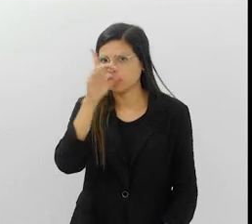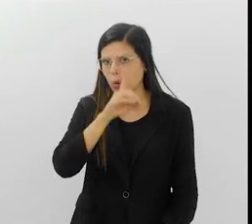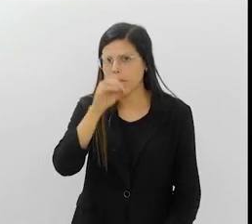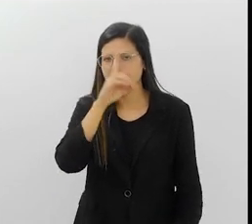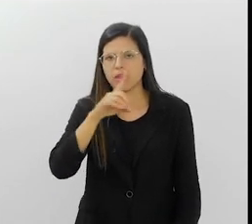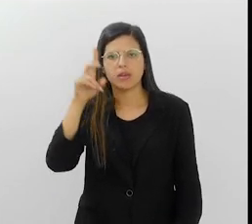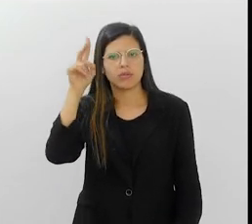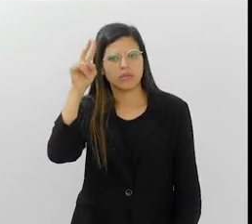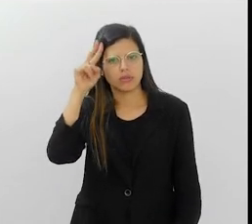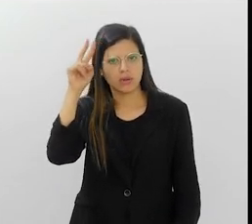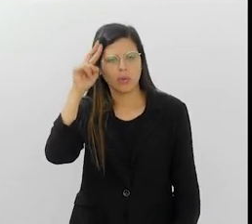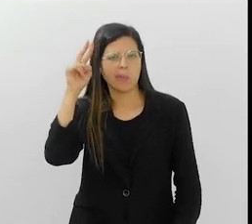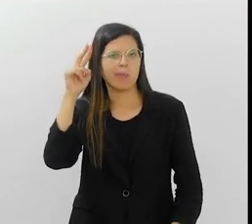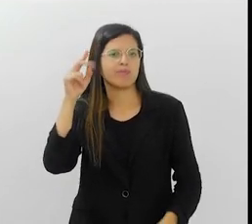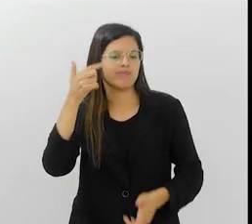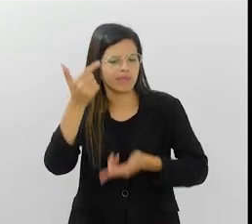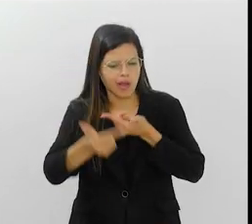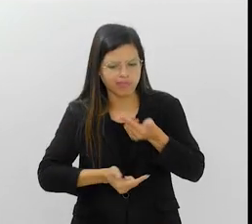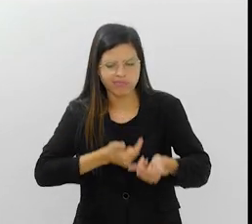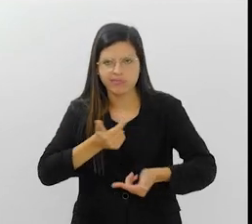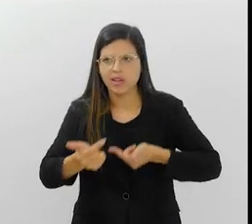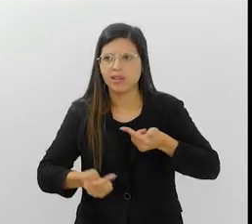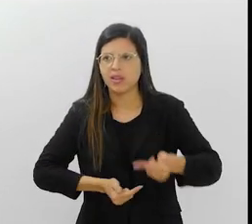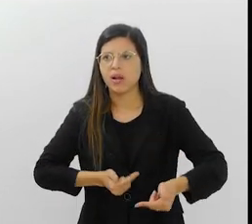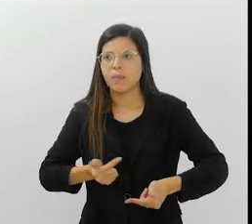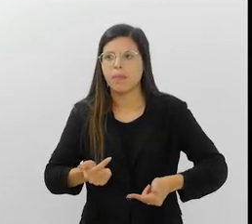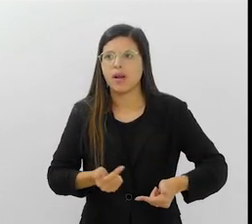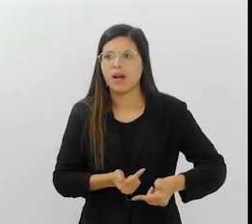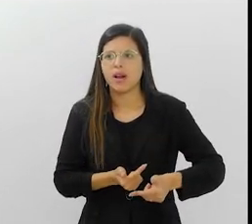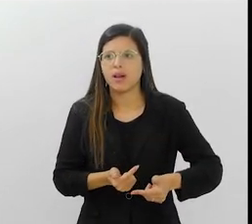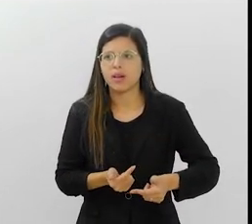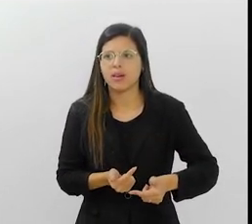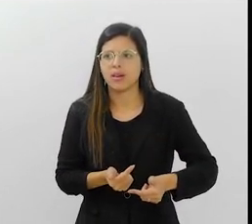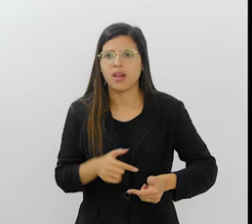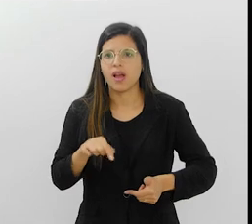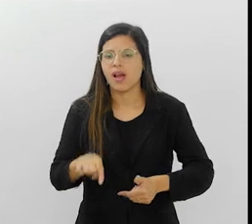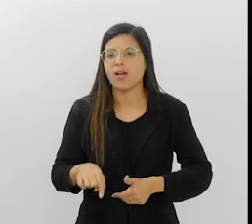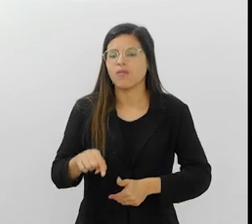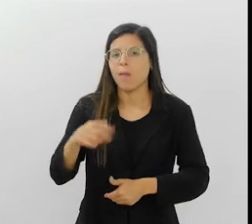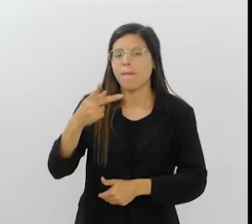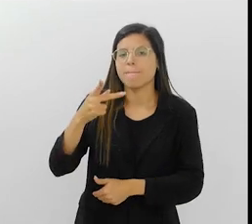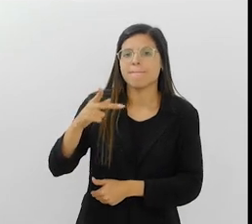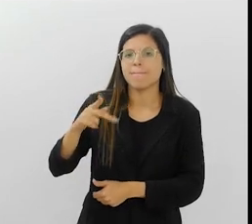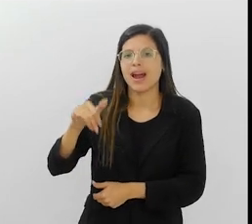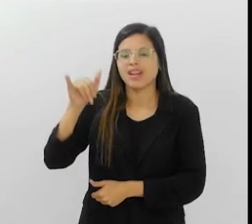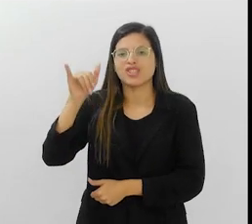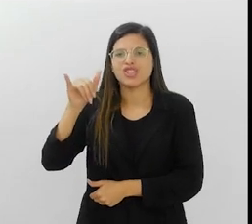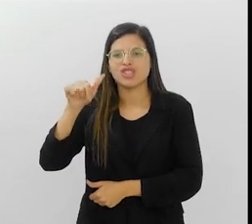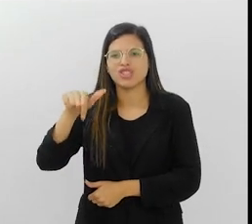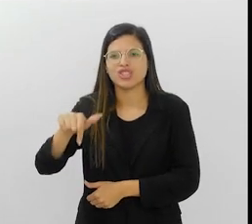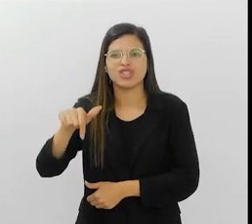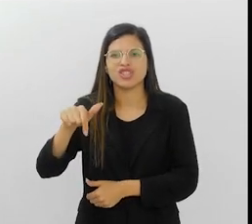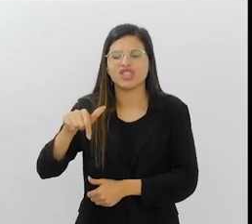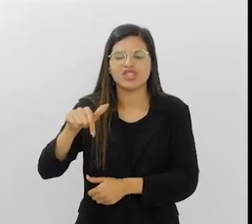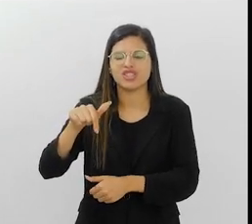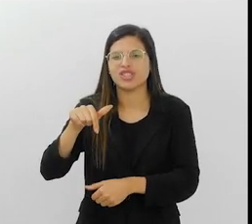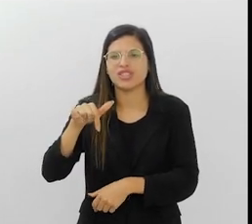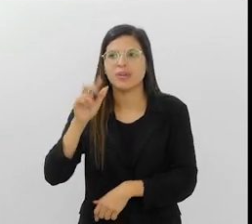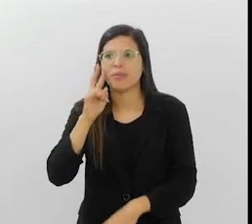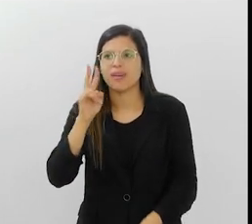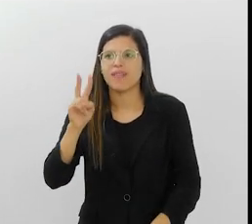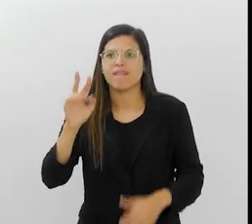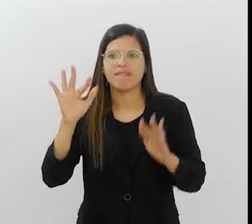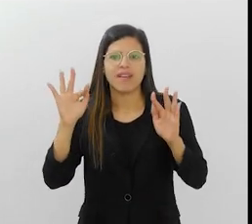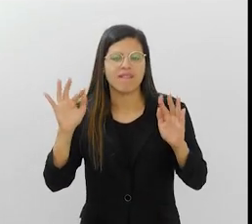segundo, toda hora o telefone, vamos para aqui, vamos para ali. No meio do processo, falou, vamos para Paraty ver a festa do Divino. Aí, todo mundo tem que ir embora, vamos